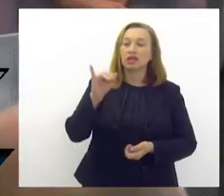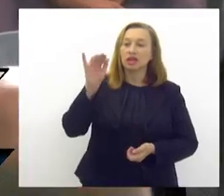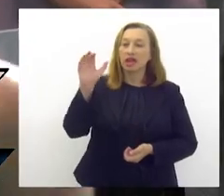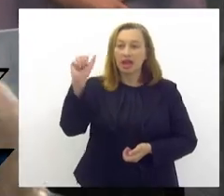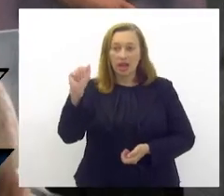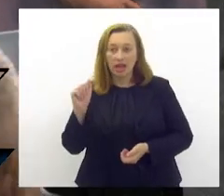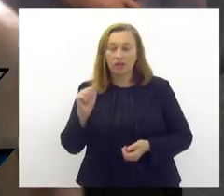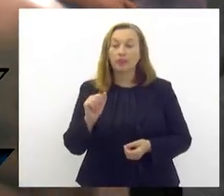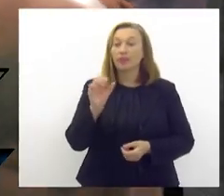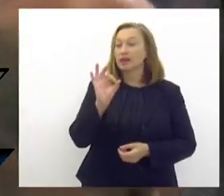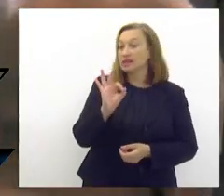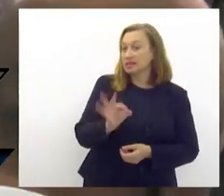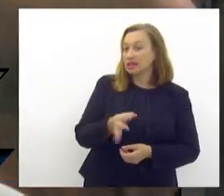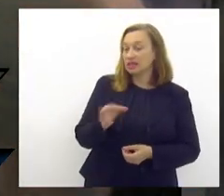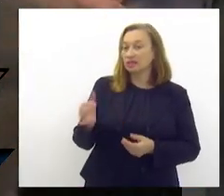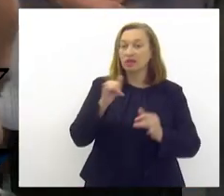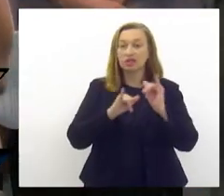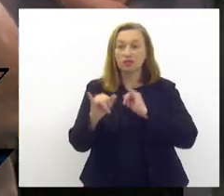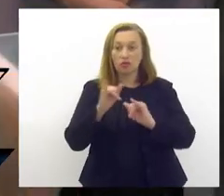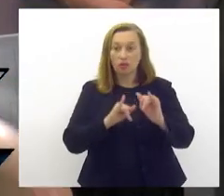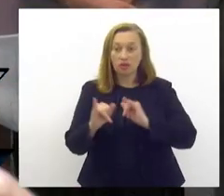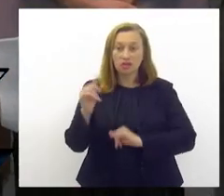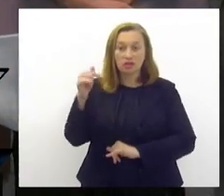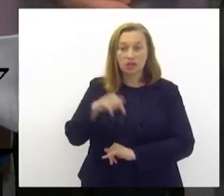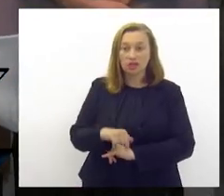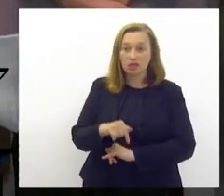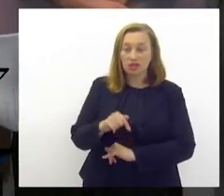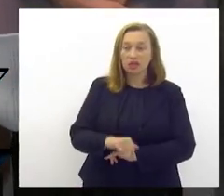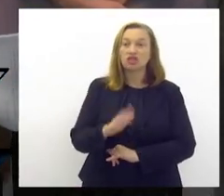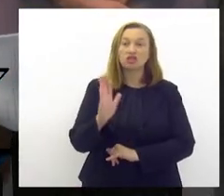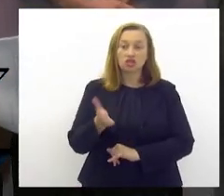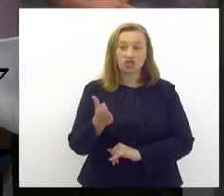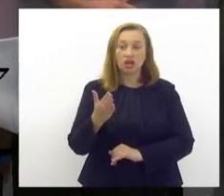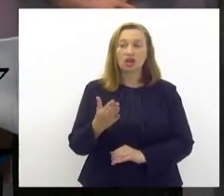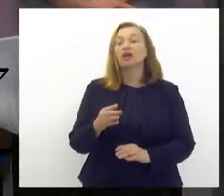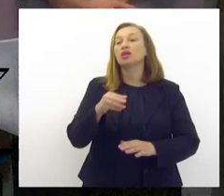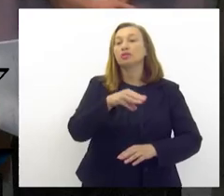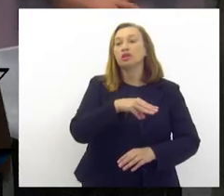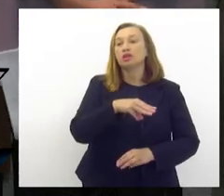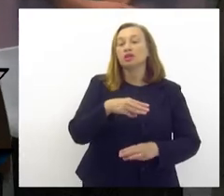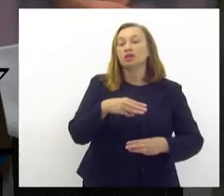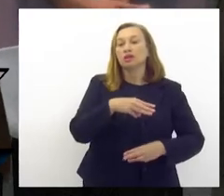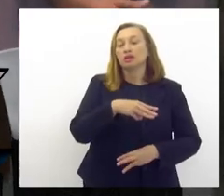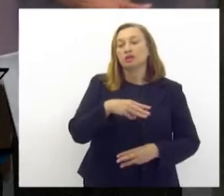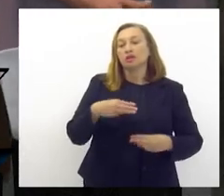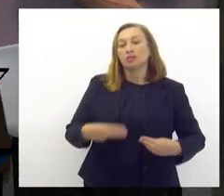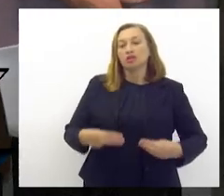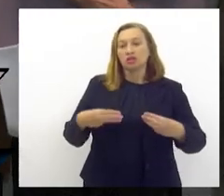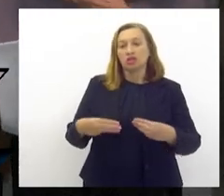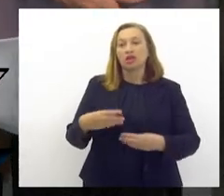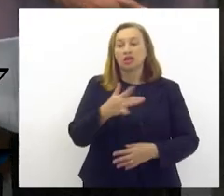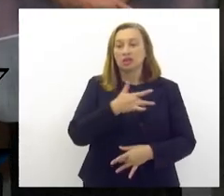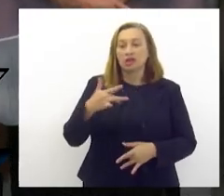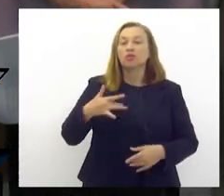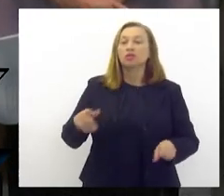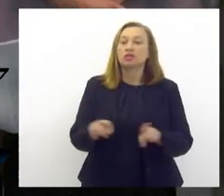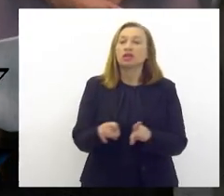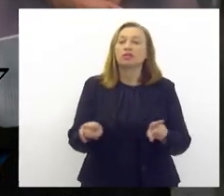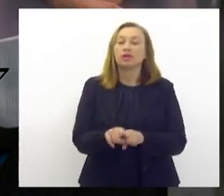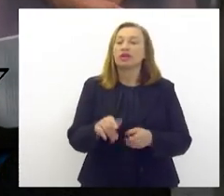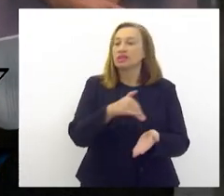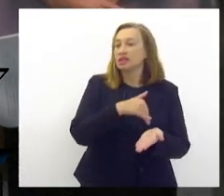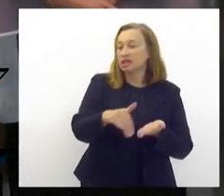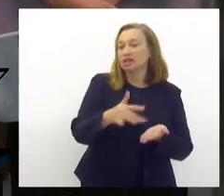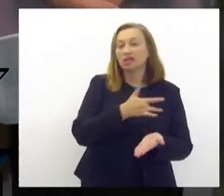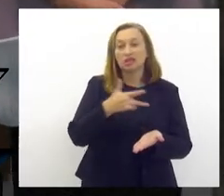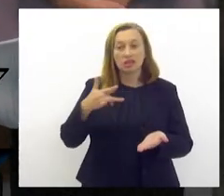então, exatamente as informações que aqui estão já passaram pelo Ministério da Saúde e já passaram também pelas